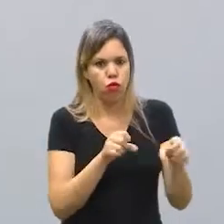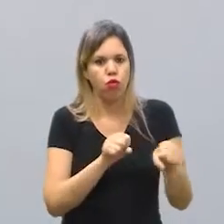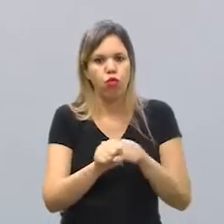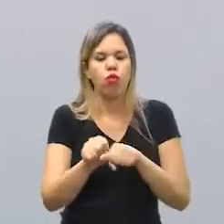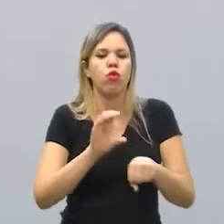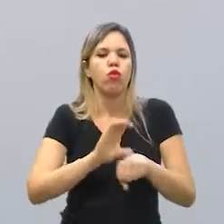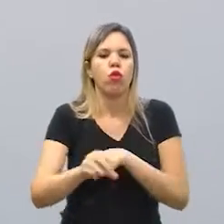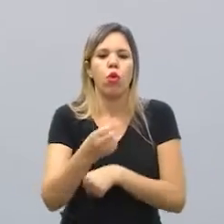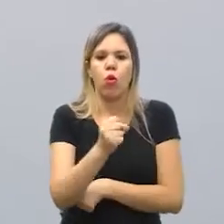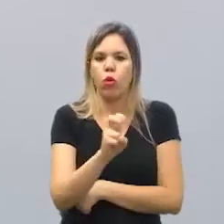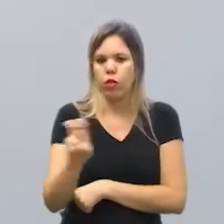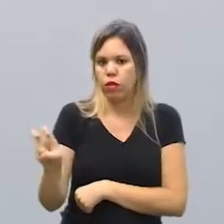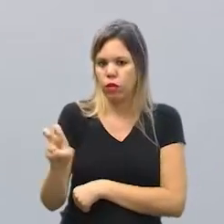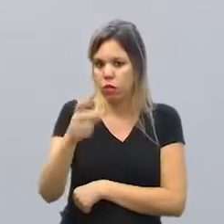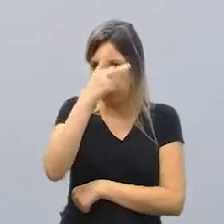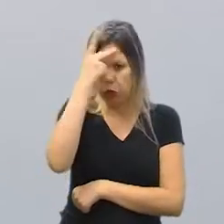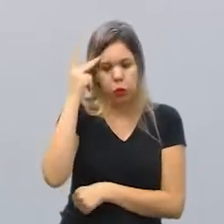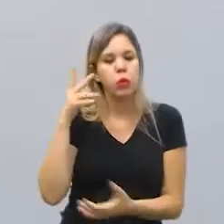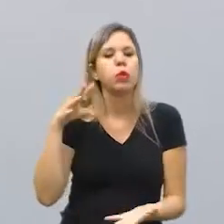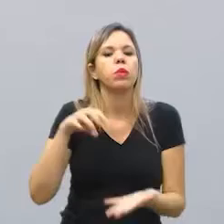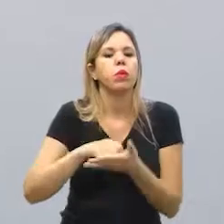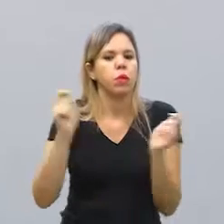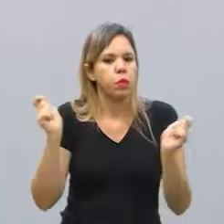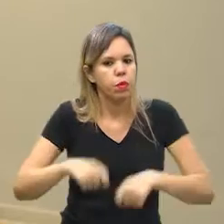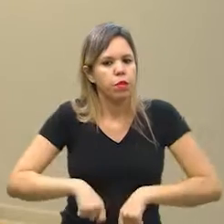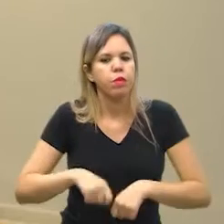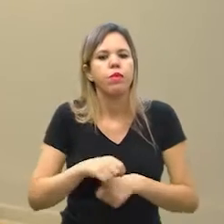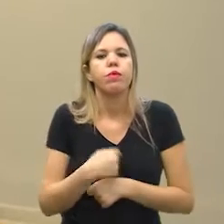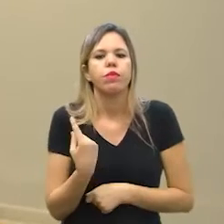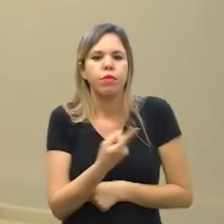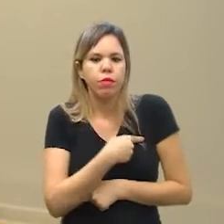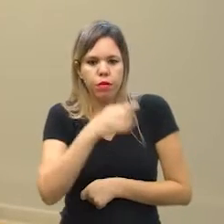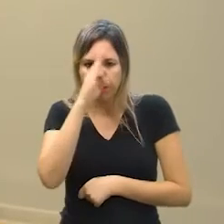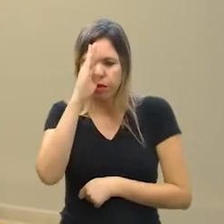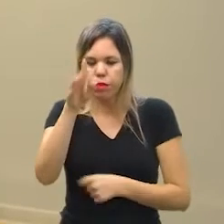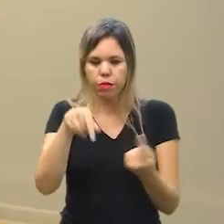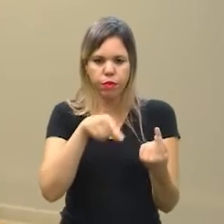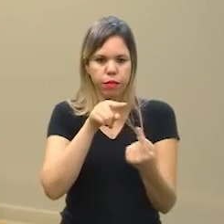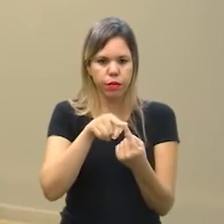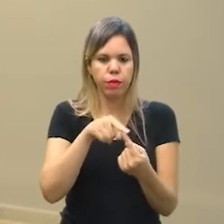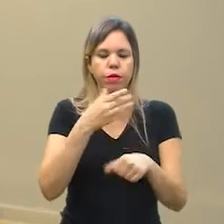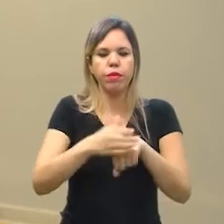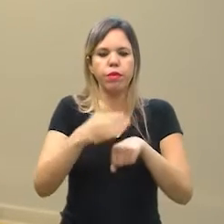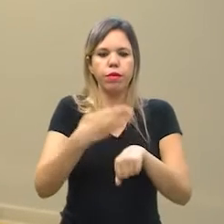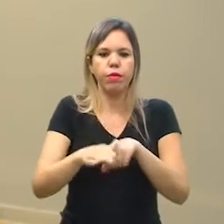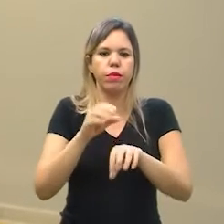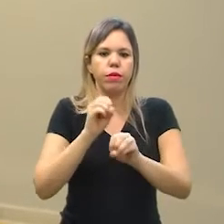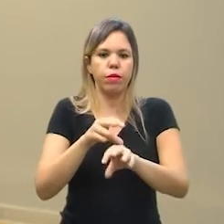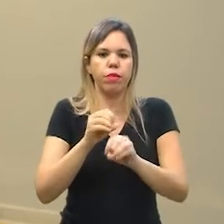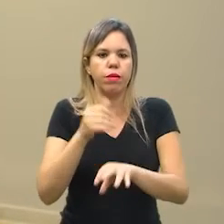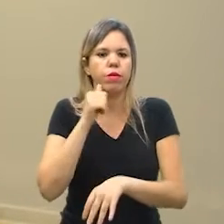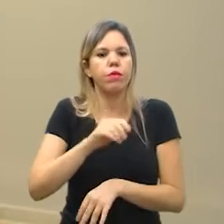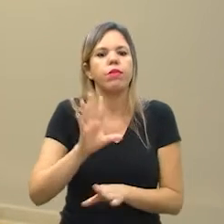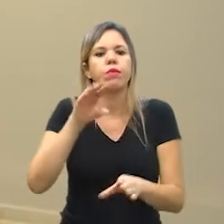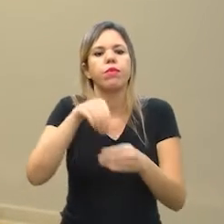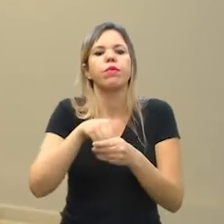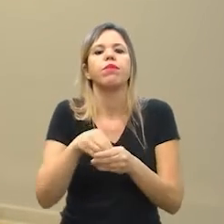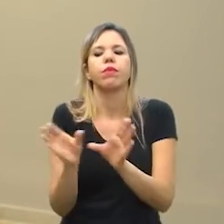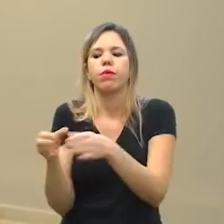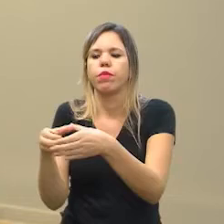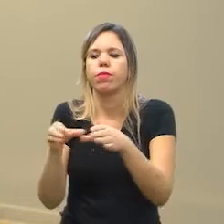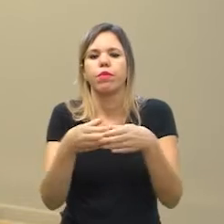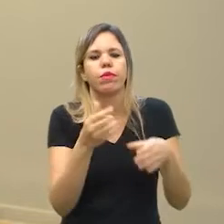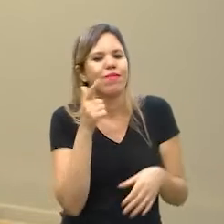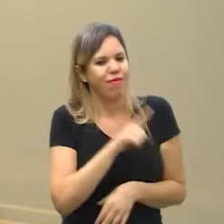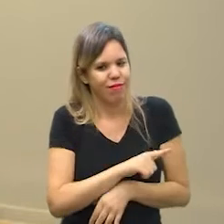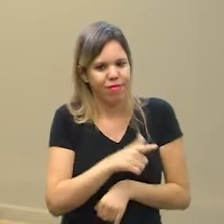já soma mais de 85 pessoas capacitadas. A nossa principal meta era treinar as mulheres dentro dessas